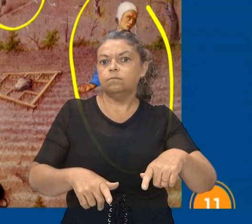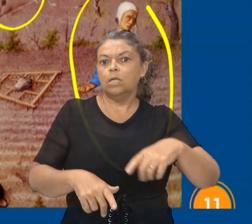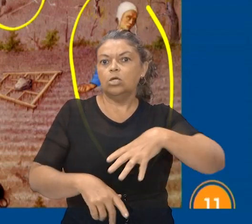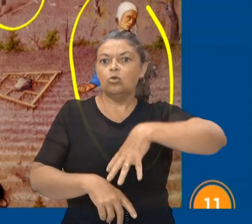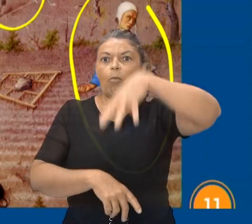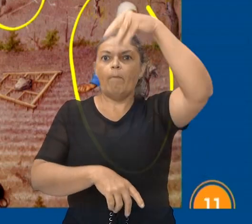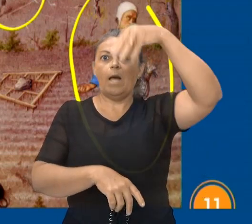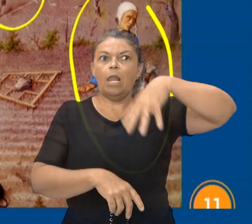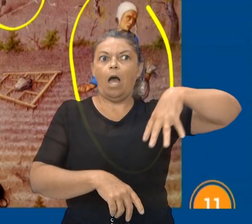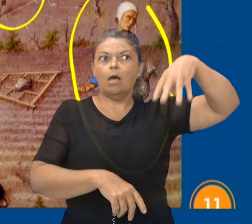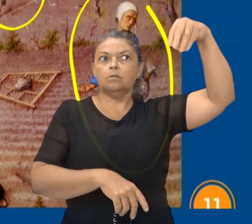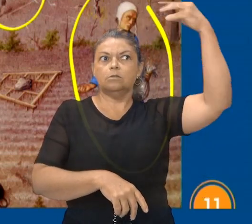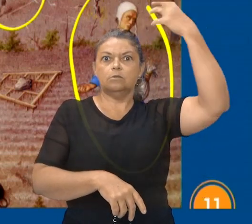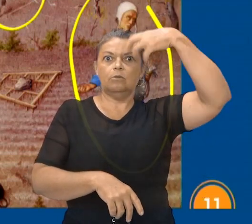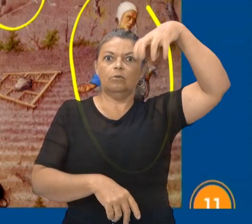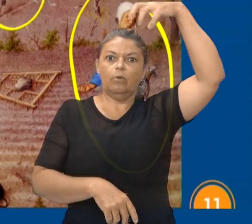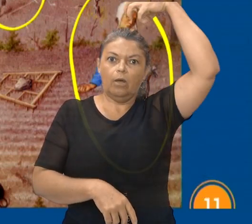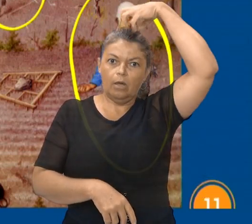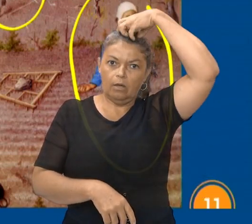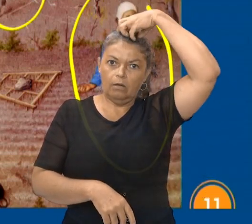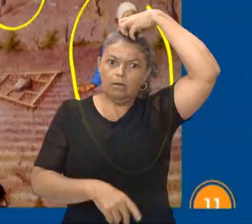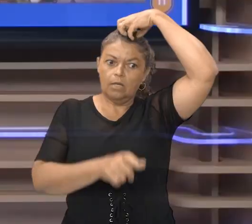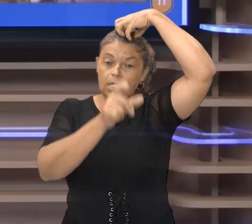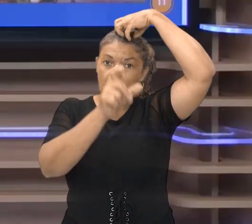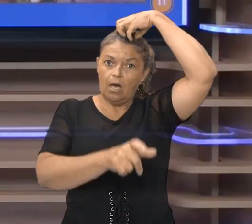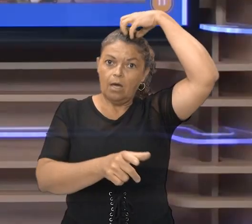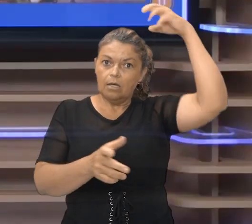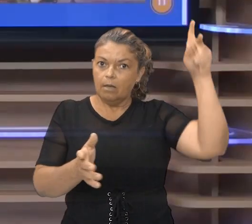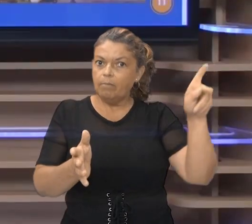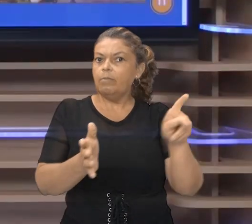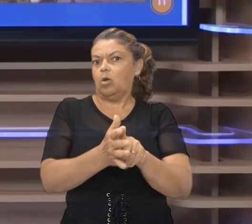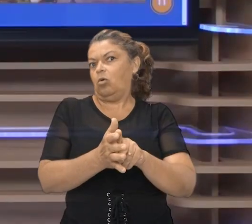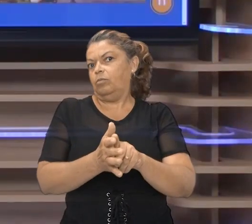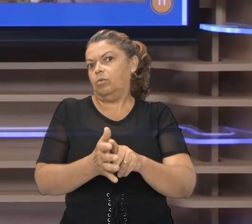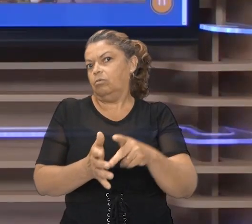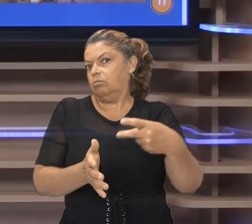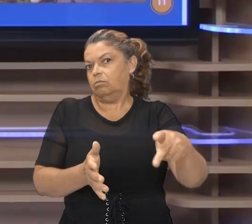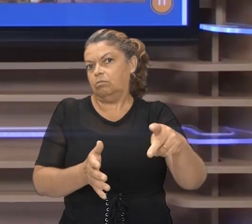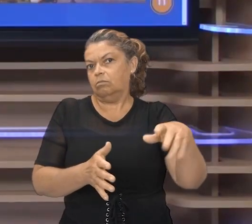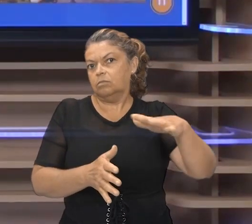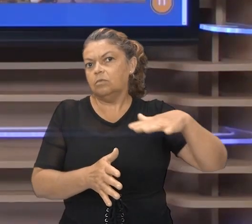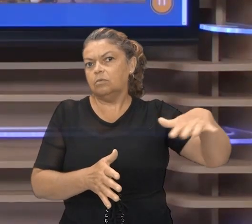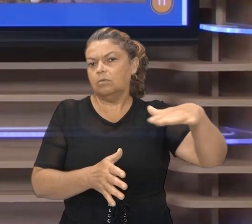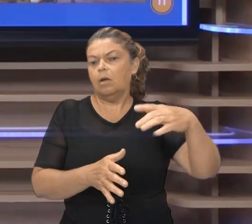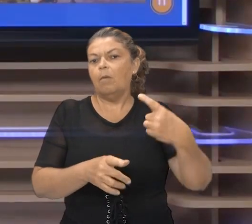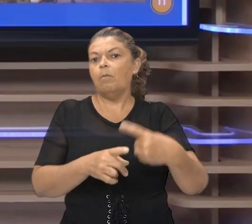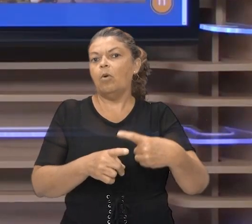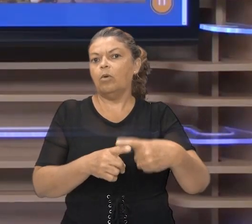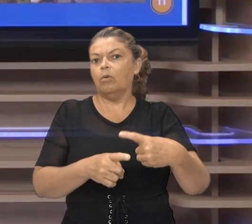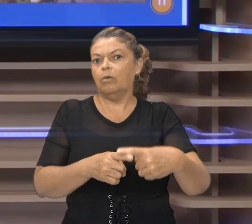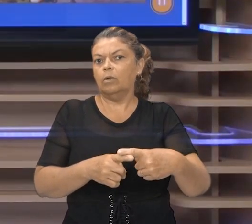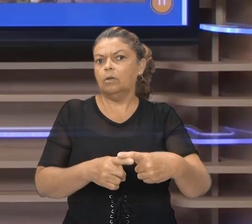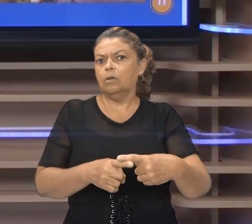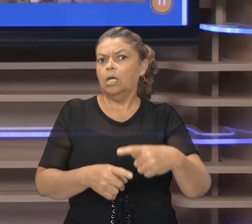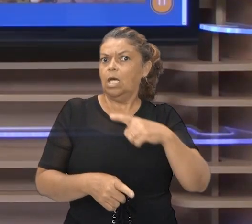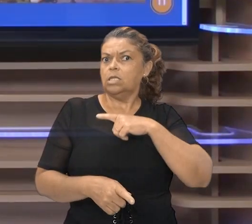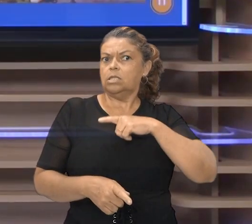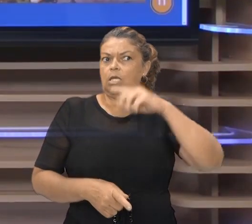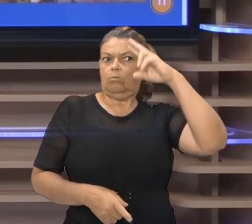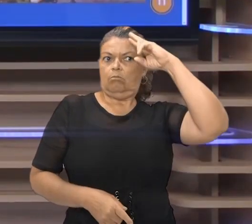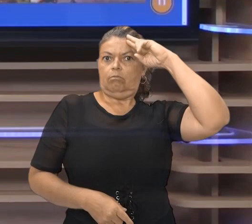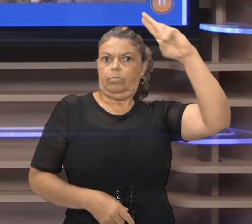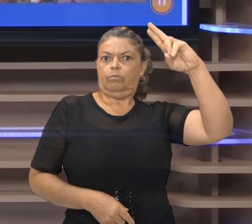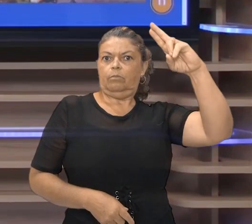propriedade. Tá? E isso também vai desestabilizar. Por quê? Se eu tenho um dono aqui, obviamente o